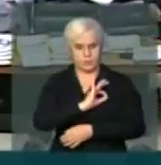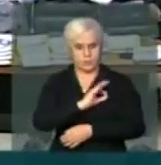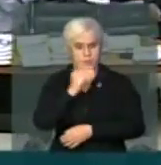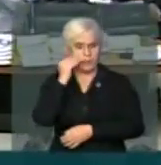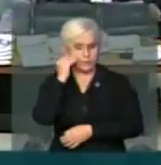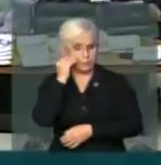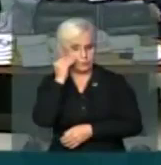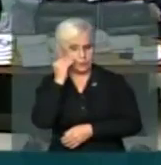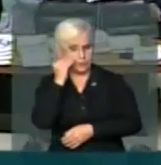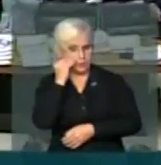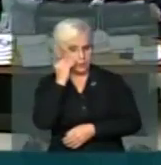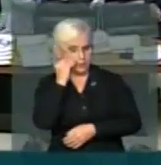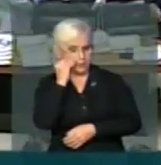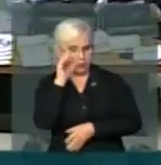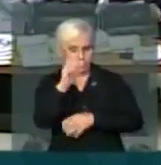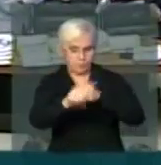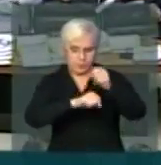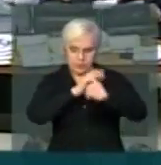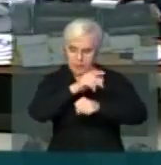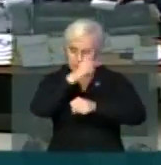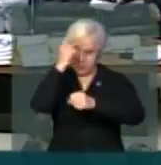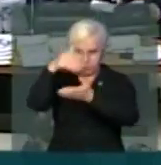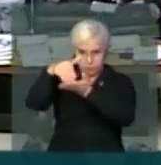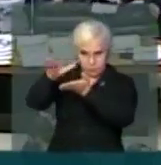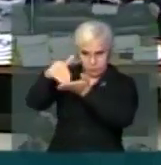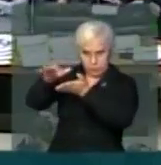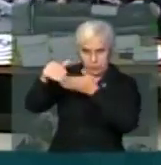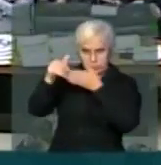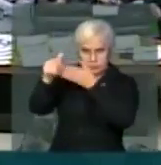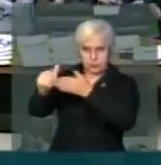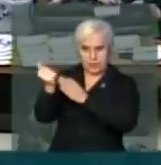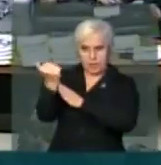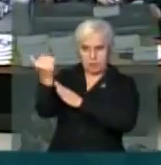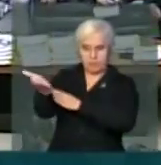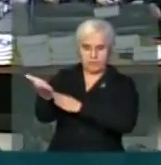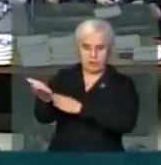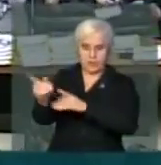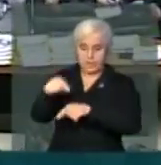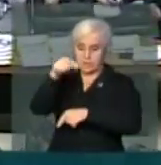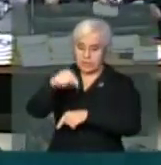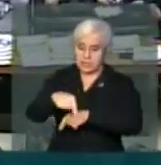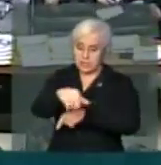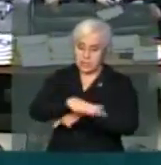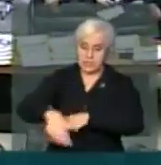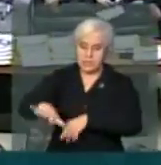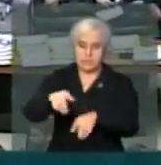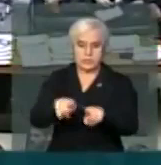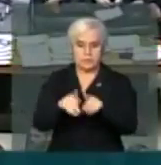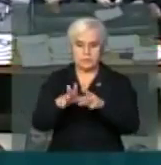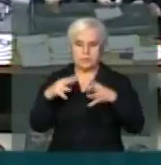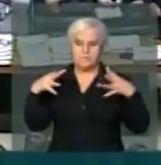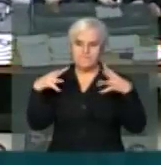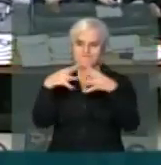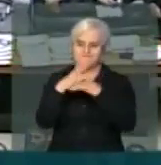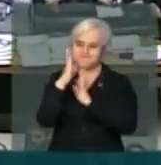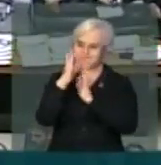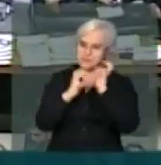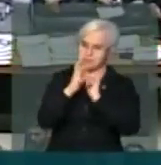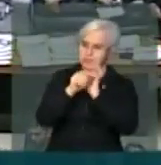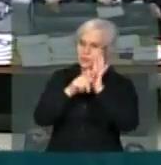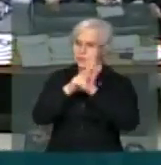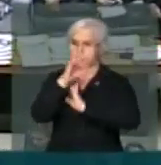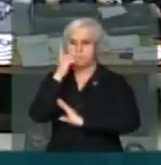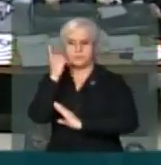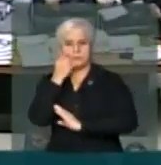estão tentando tirar as pessoas das galerias, e aqui embaixo também muita tensão entre deputados